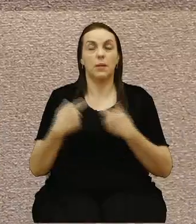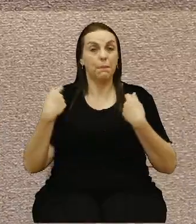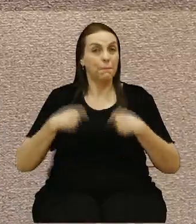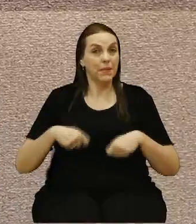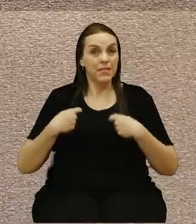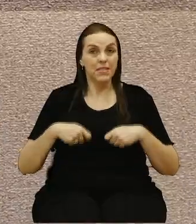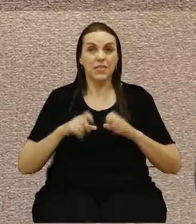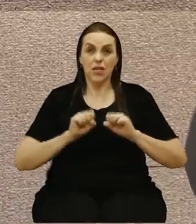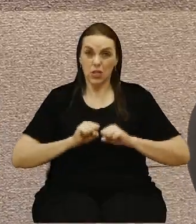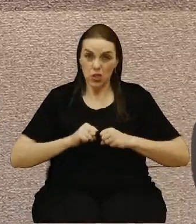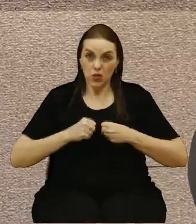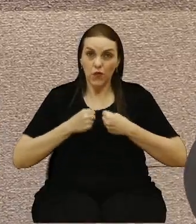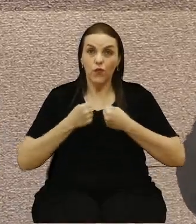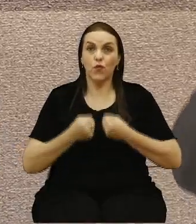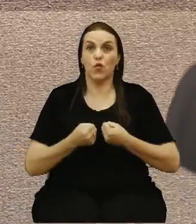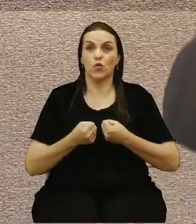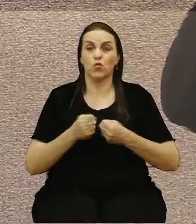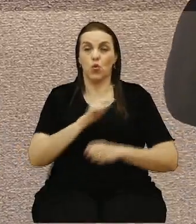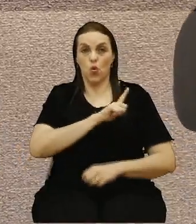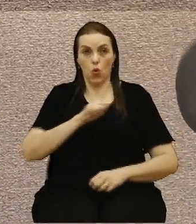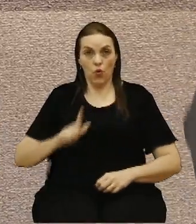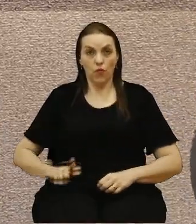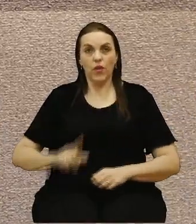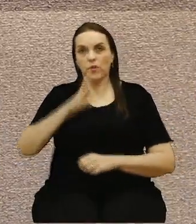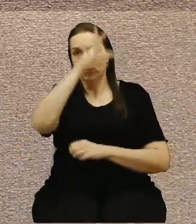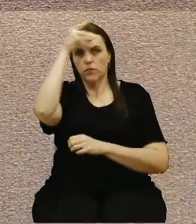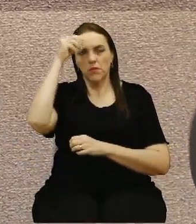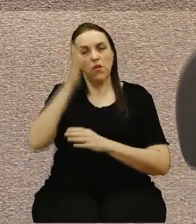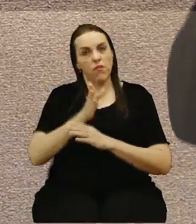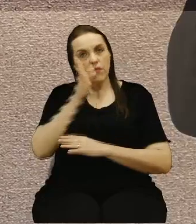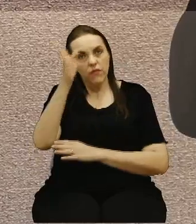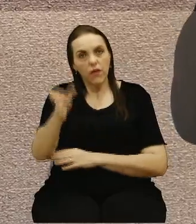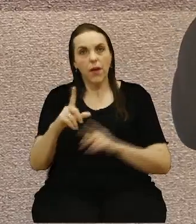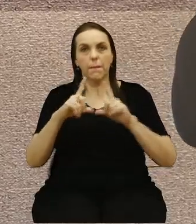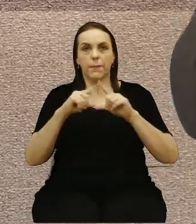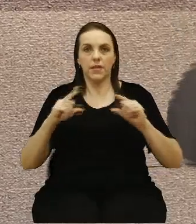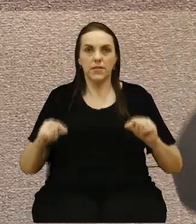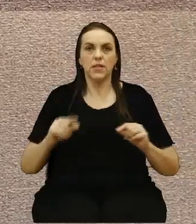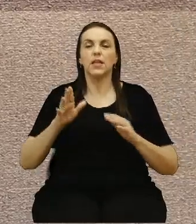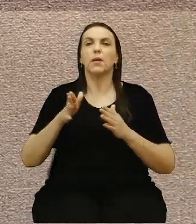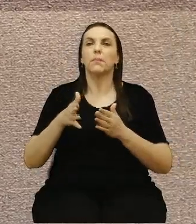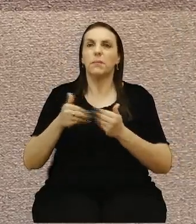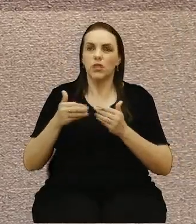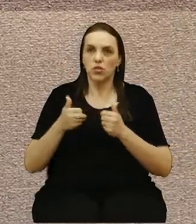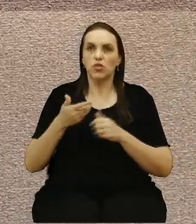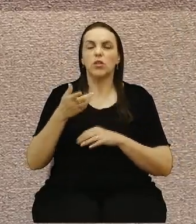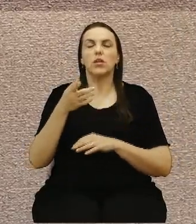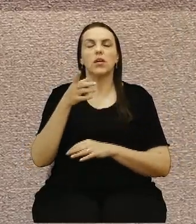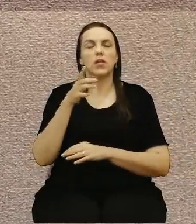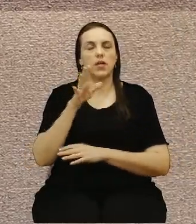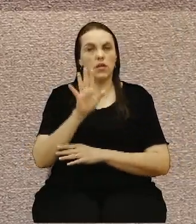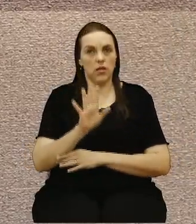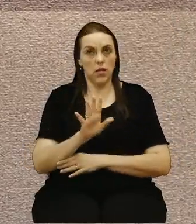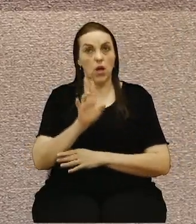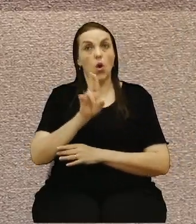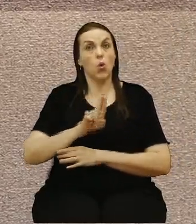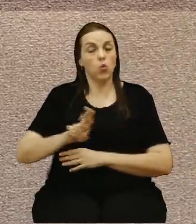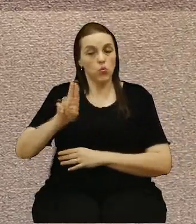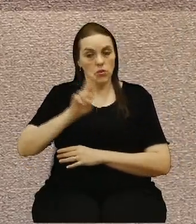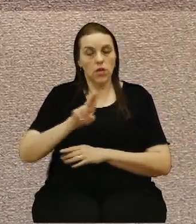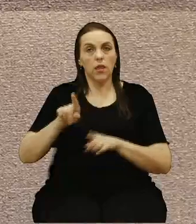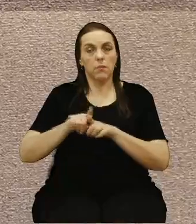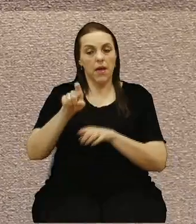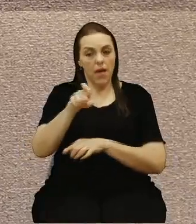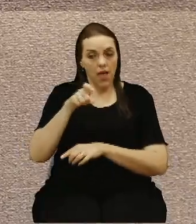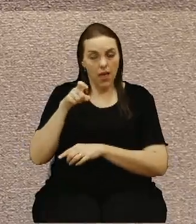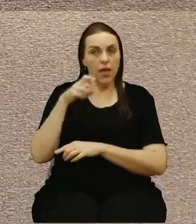de esforços. O governo municipal que vá a Brasília, que solicite, utilize, para concluir, senhor presidente, utilize o ex-deputado